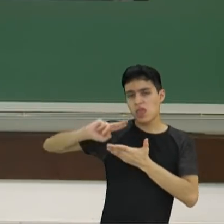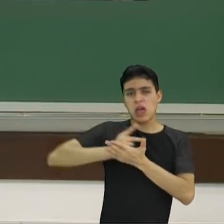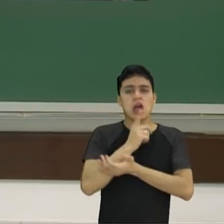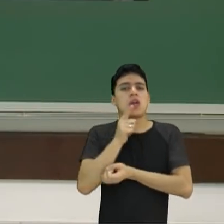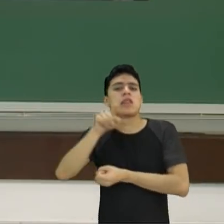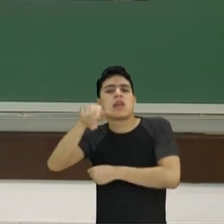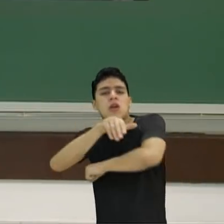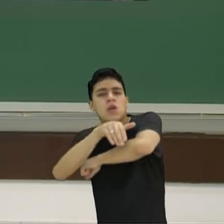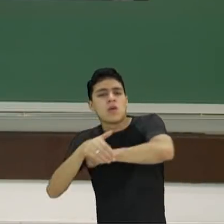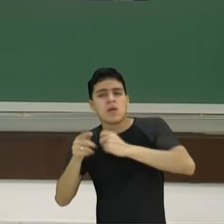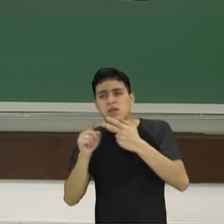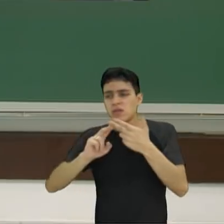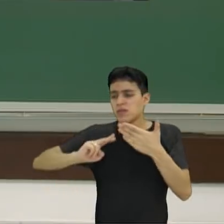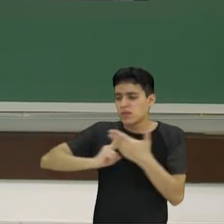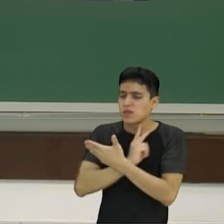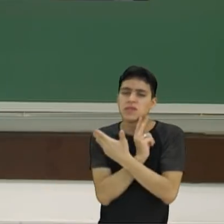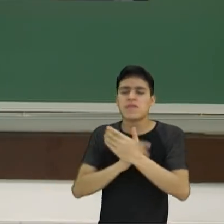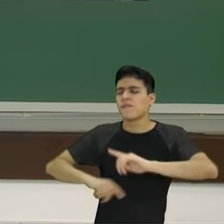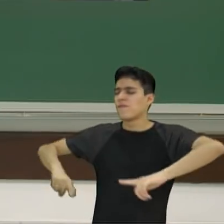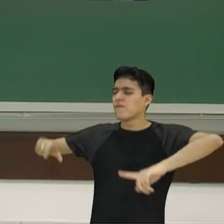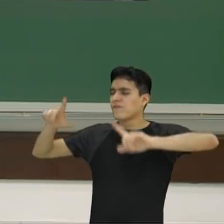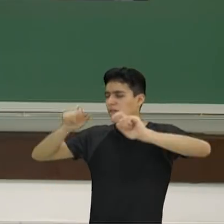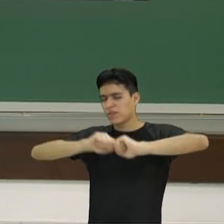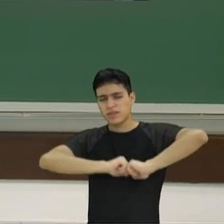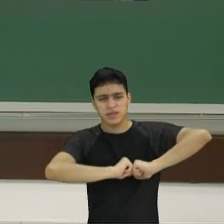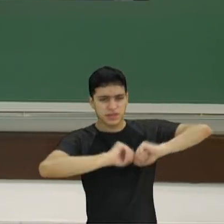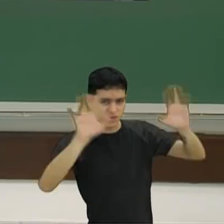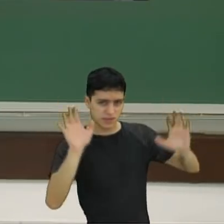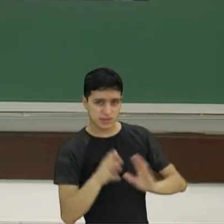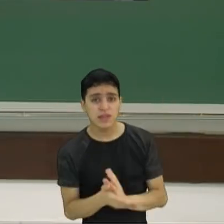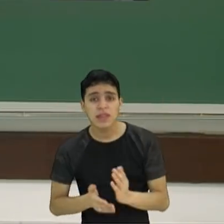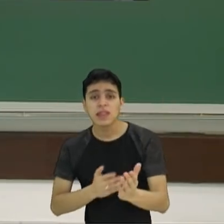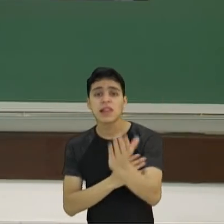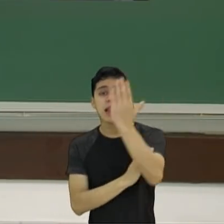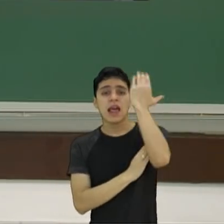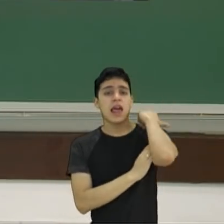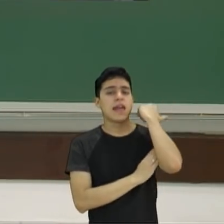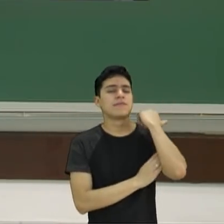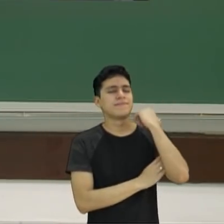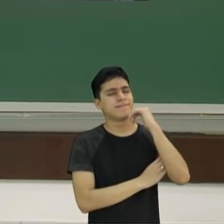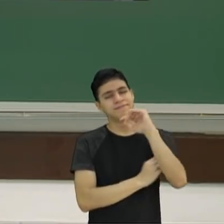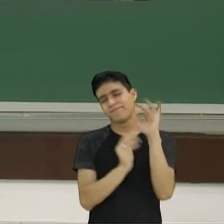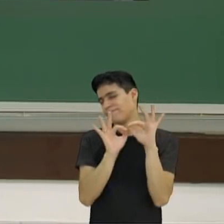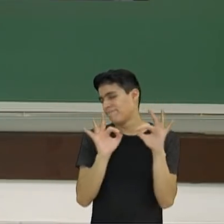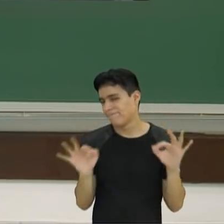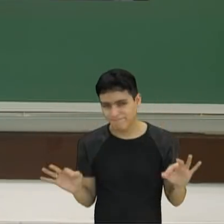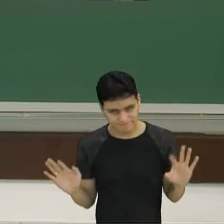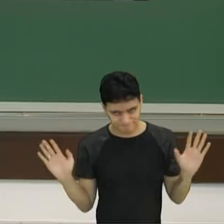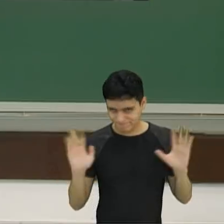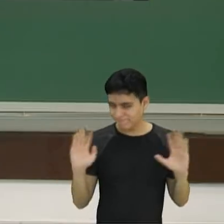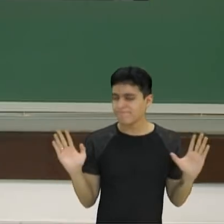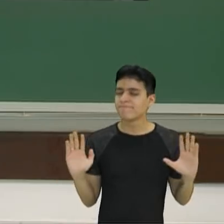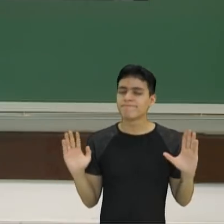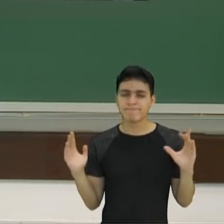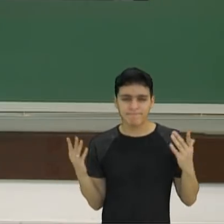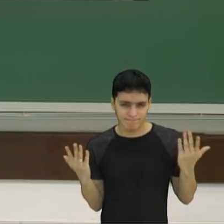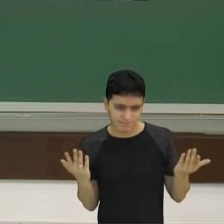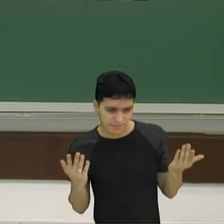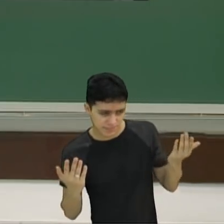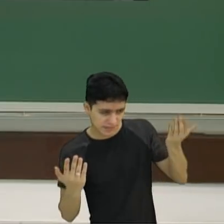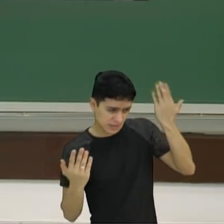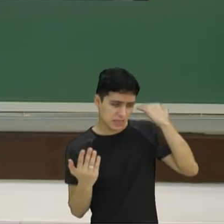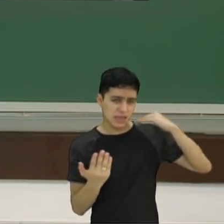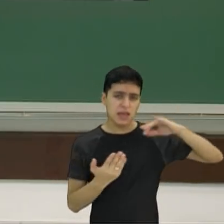isso aqui no bairro, tira uma foto, espalha para todo mundo. Antigamente não era fácil dessa forma. Então, os fatos a